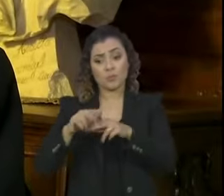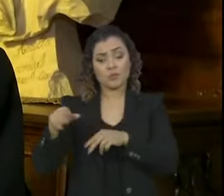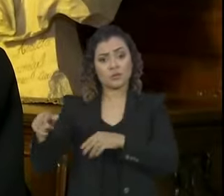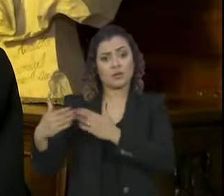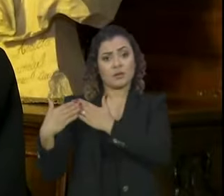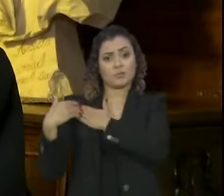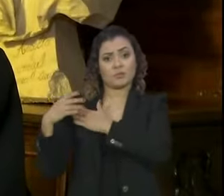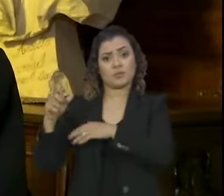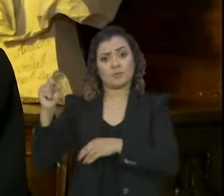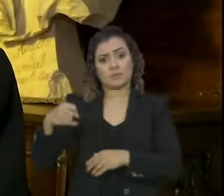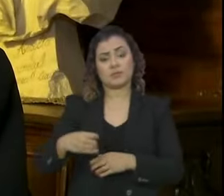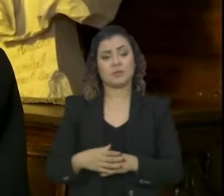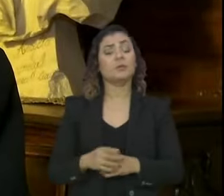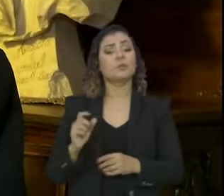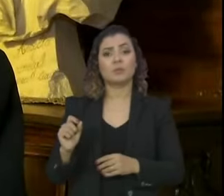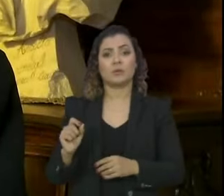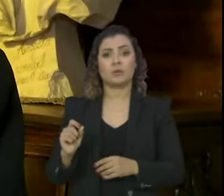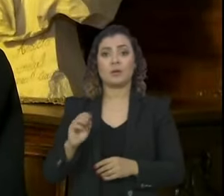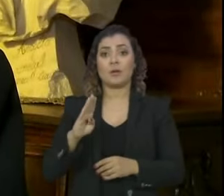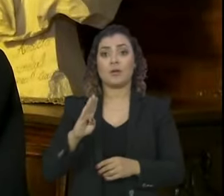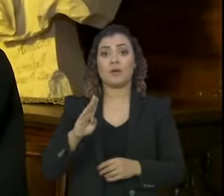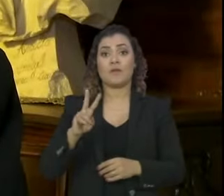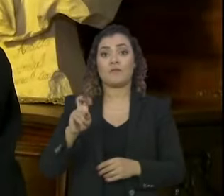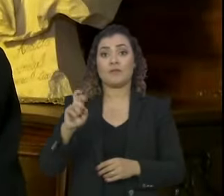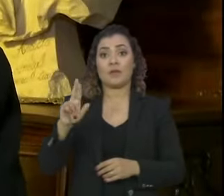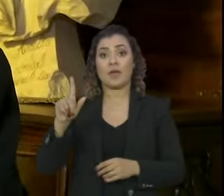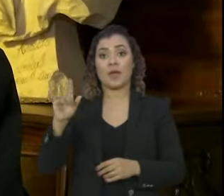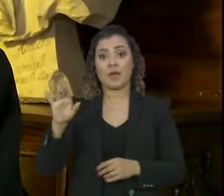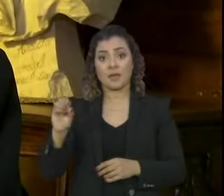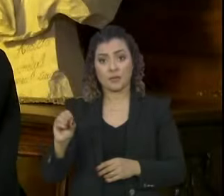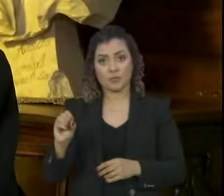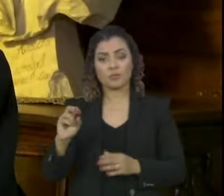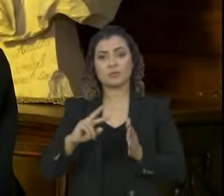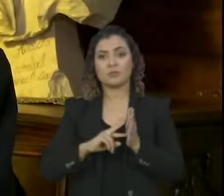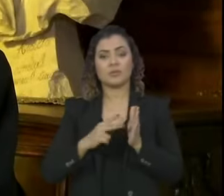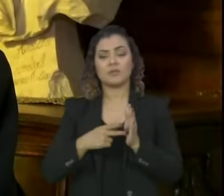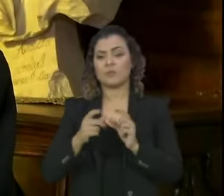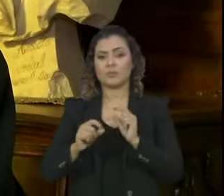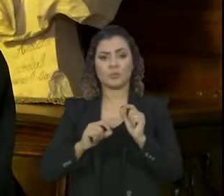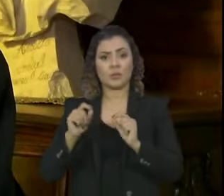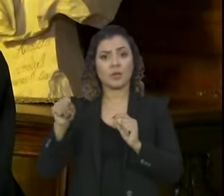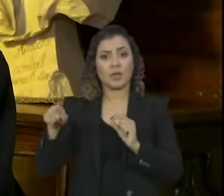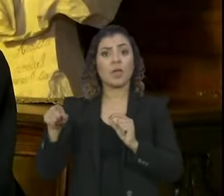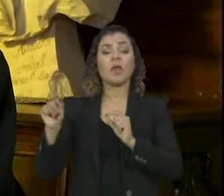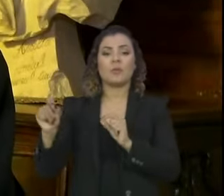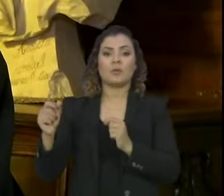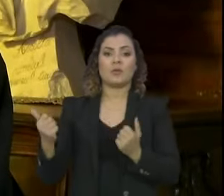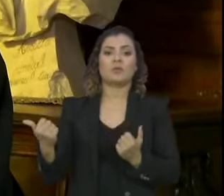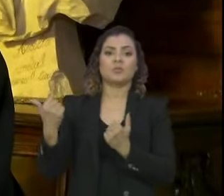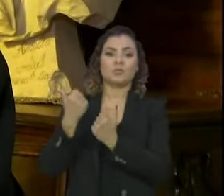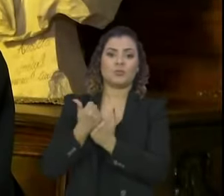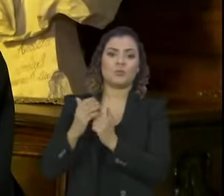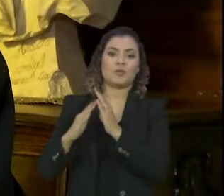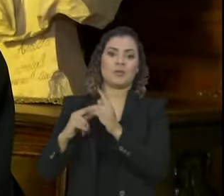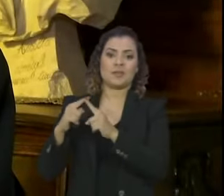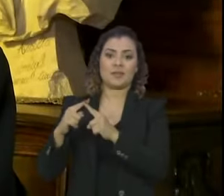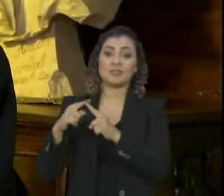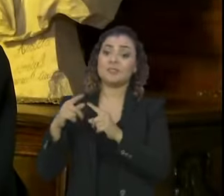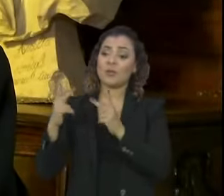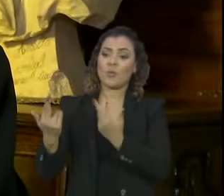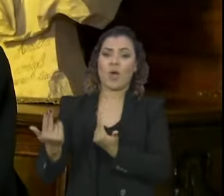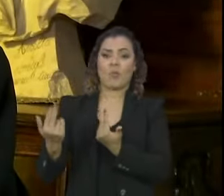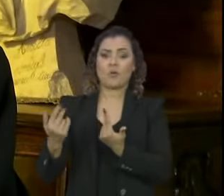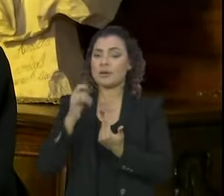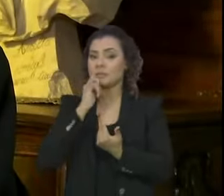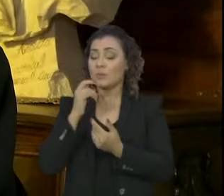encarregado vicariato vicariato o Vigário está em lugar de Portanto ele está em lugar nosso lugar da igreja cuidando dos